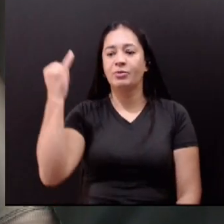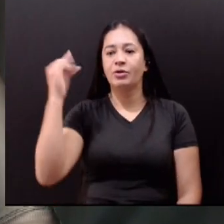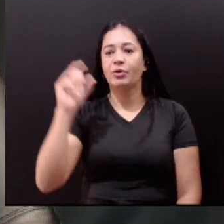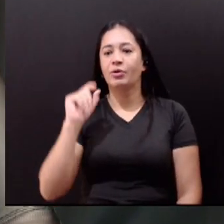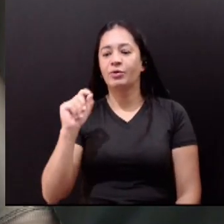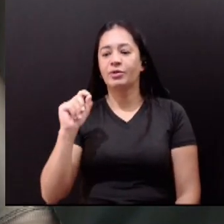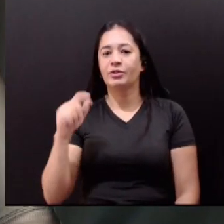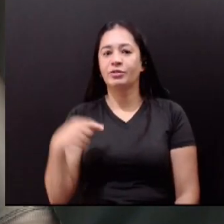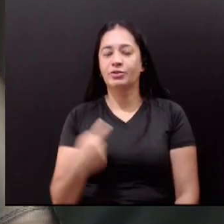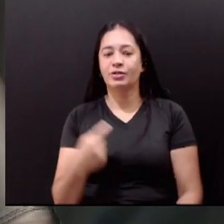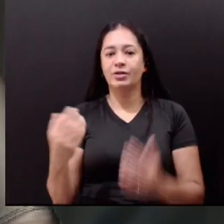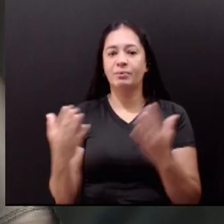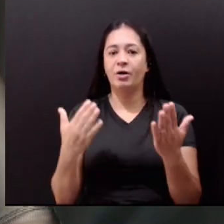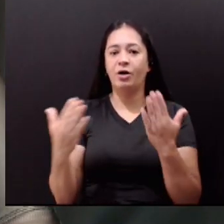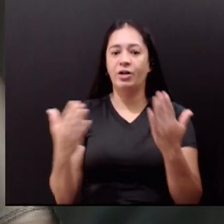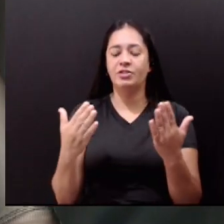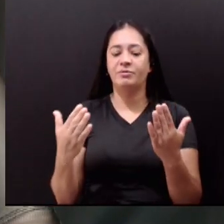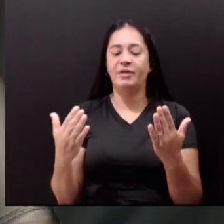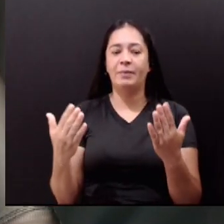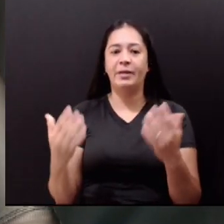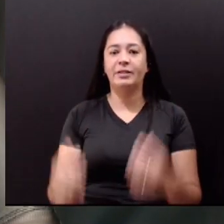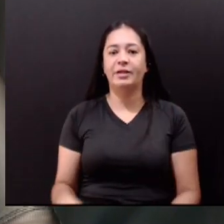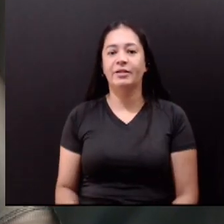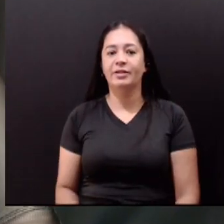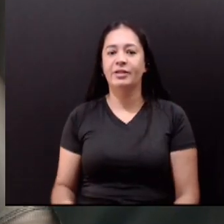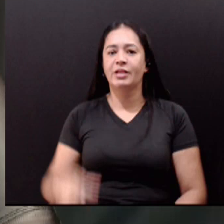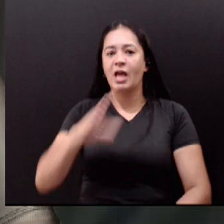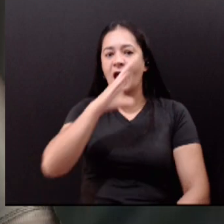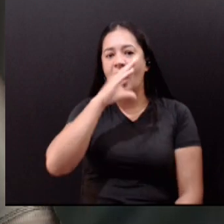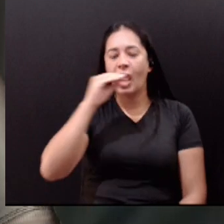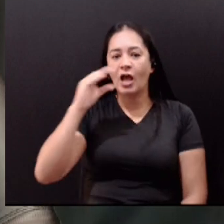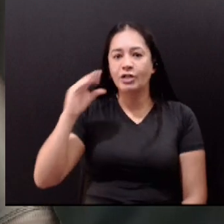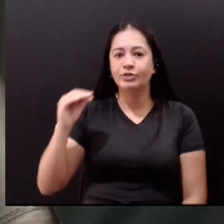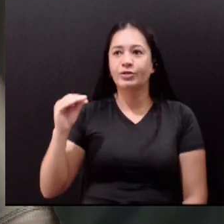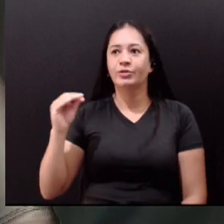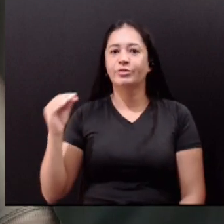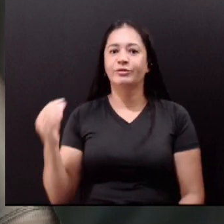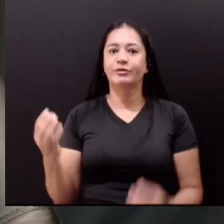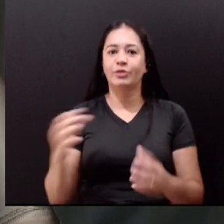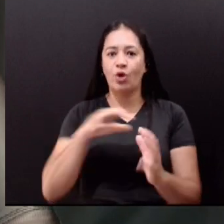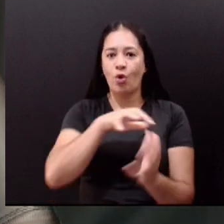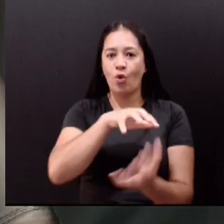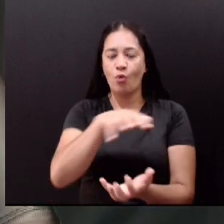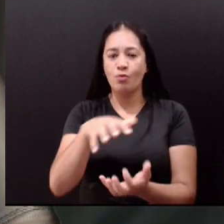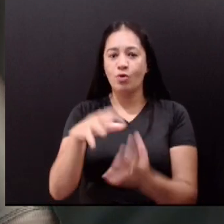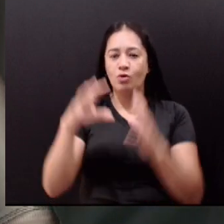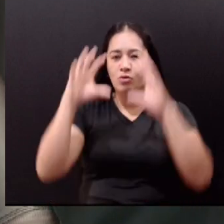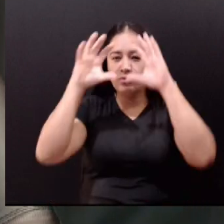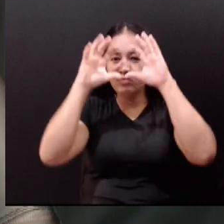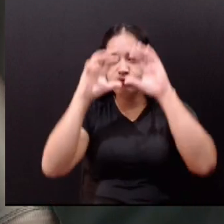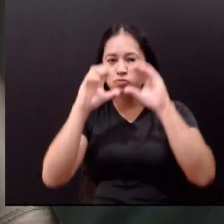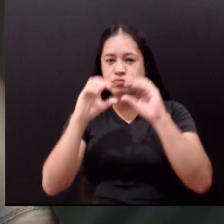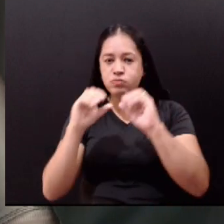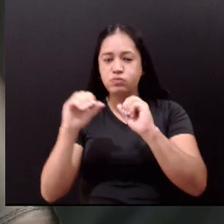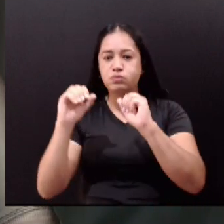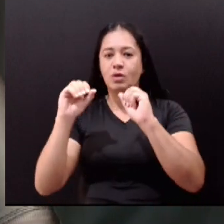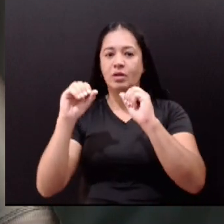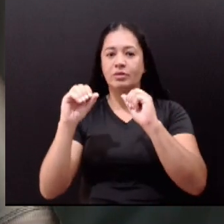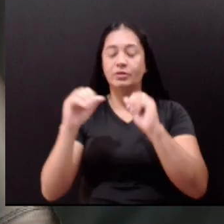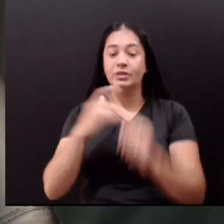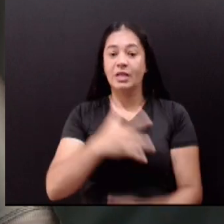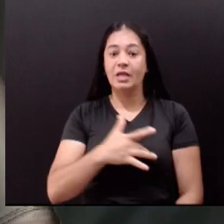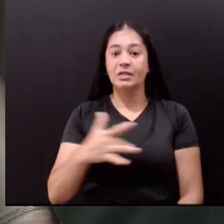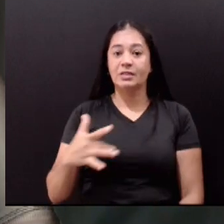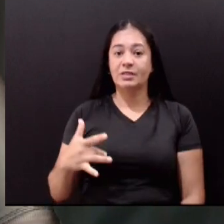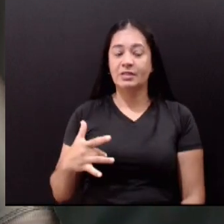abordando aí nesses dias. É a adolescência, é a questão desse mundo obscuro da internet, é a questão da saúde mental dos nossos